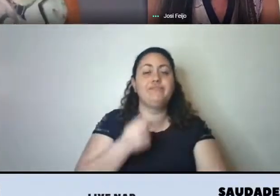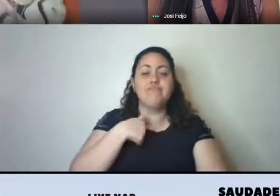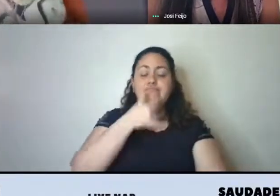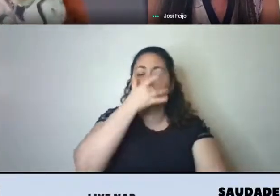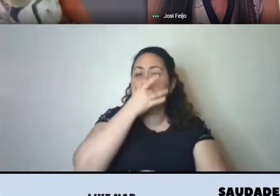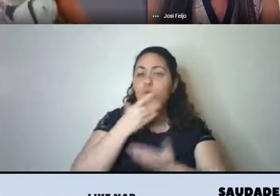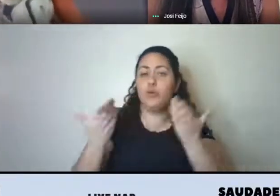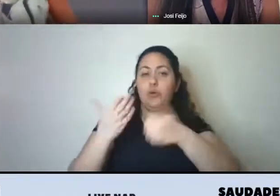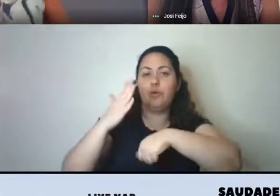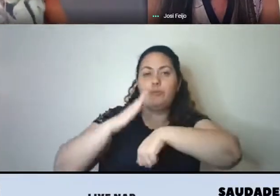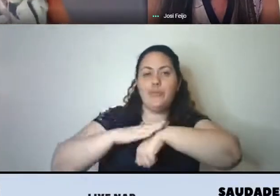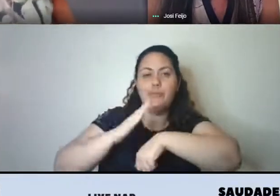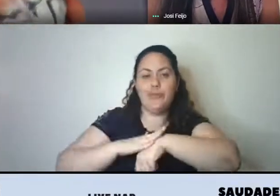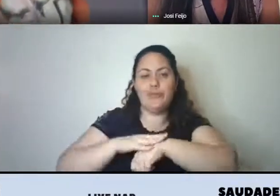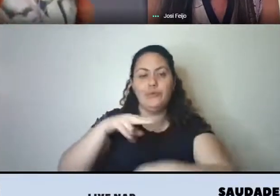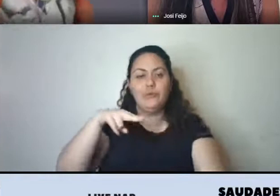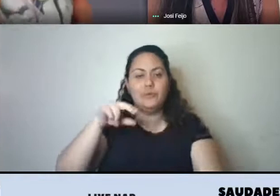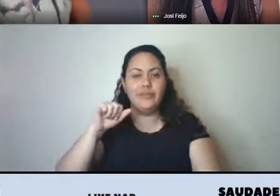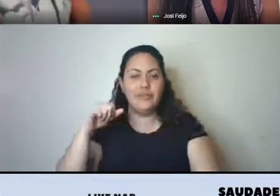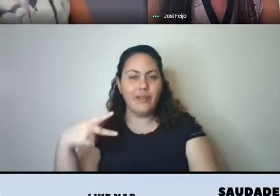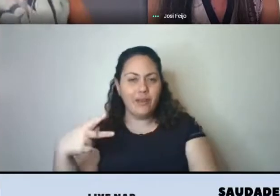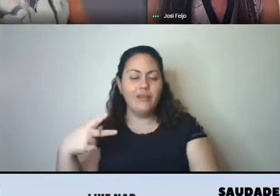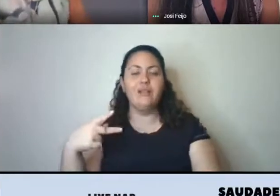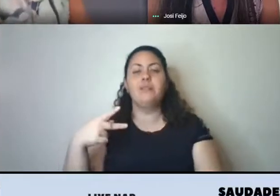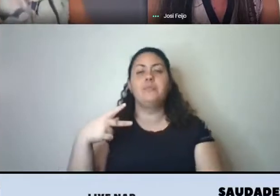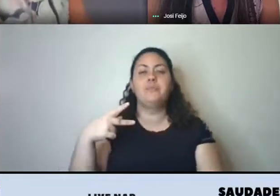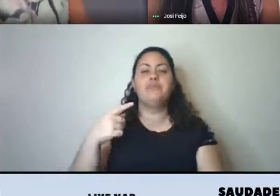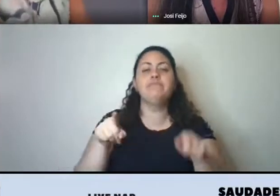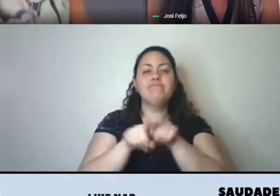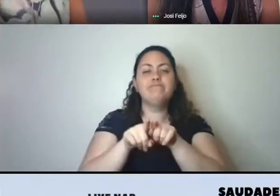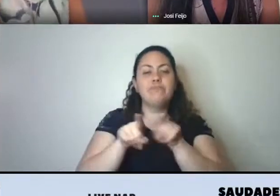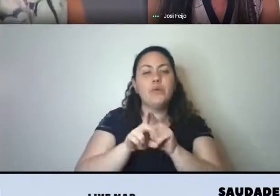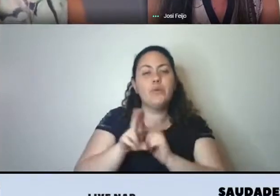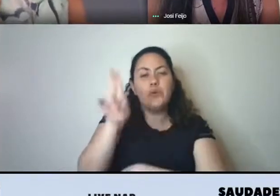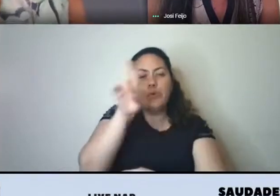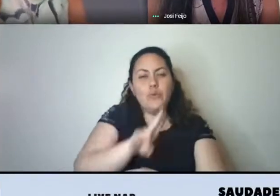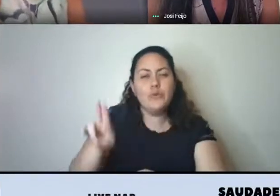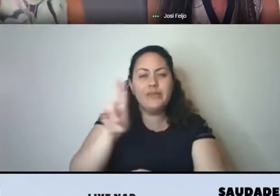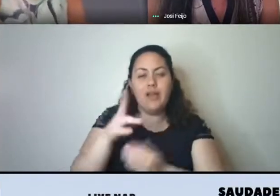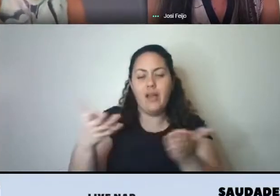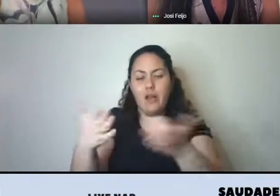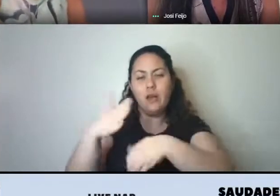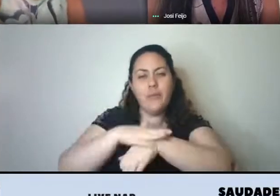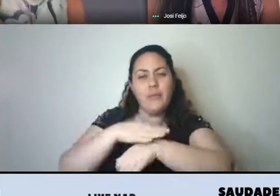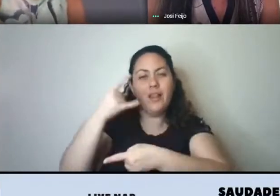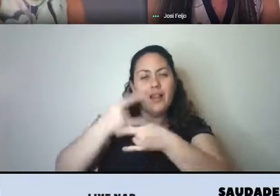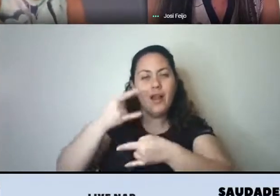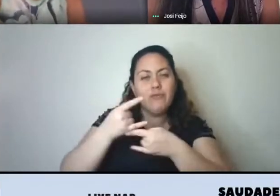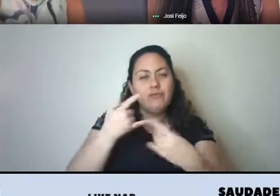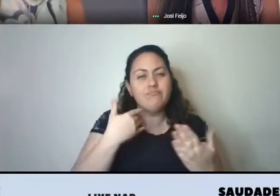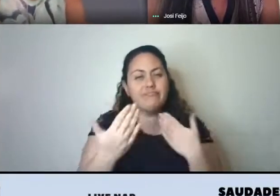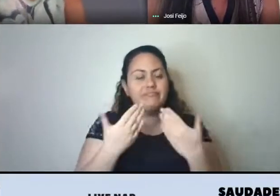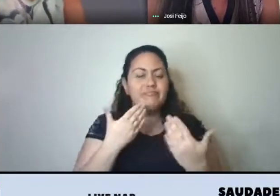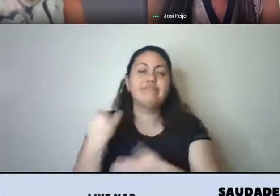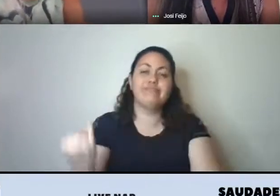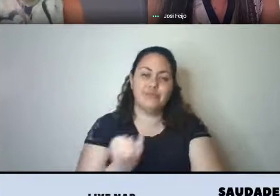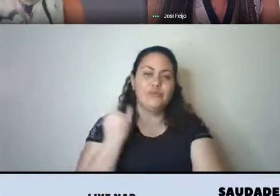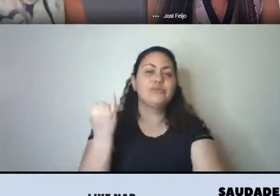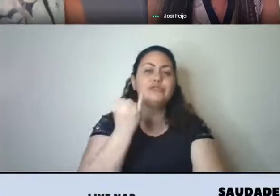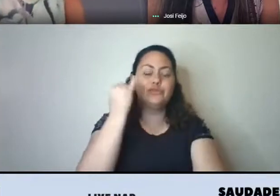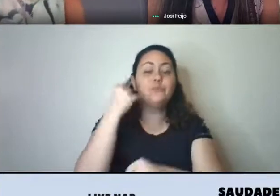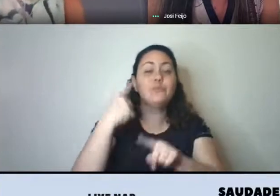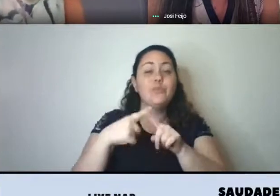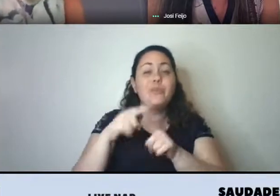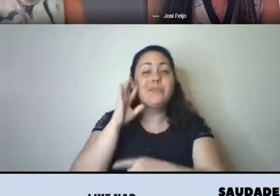espaço, né, do NAP e usar esse espaço para poder conversar sobre isso é bastante relevante quando a gente pensa que isso é algo